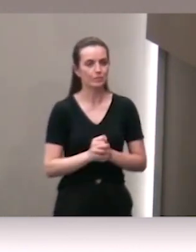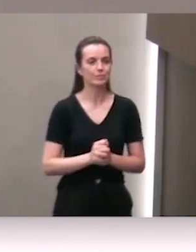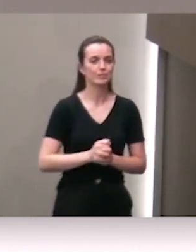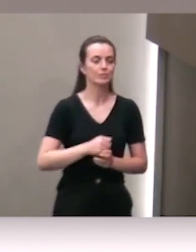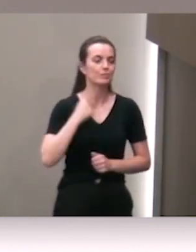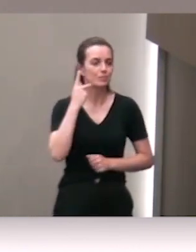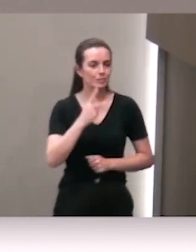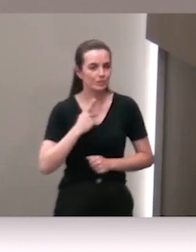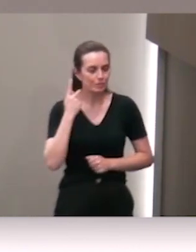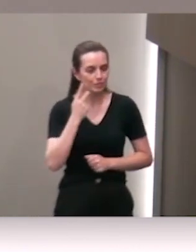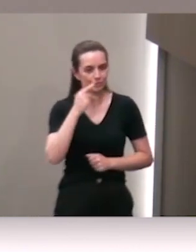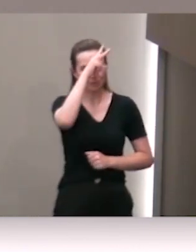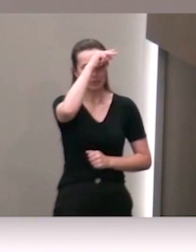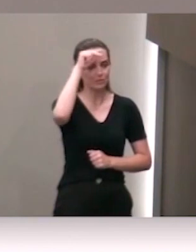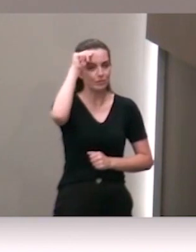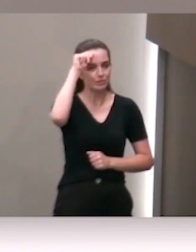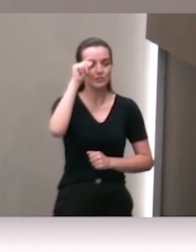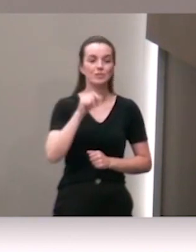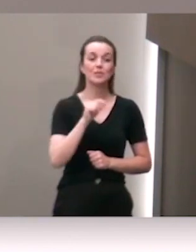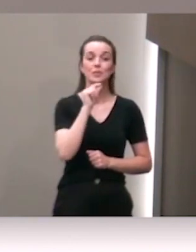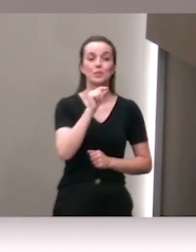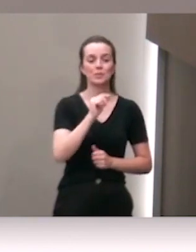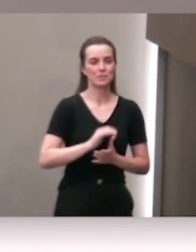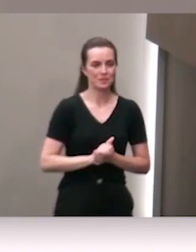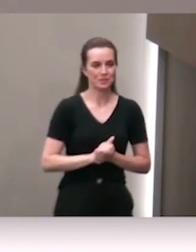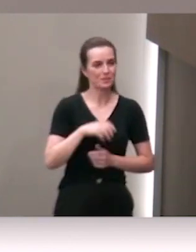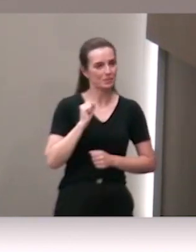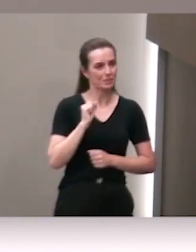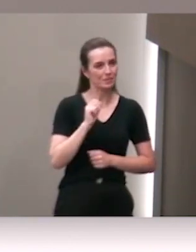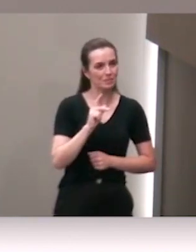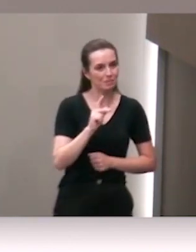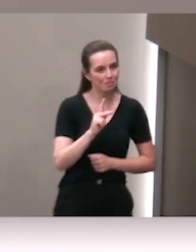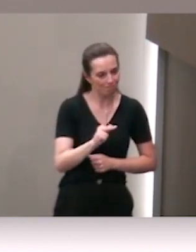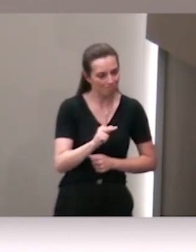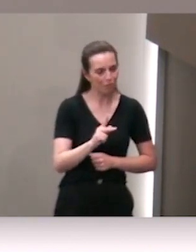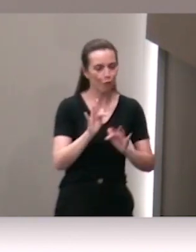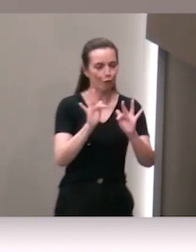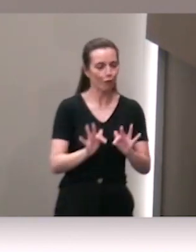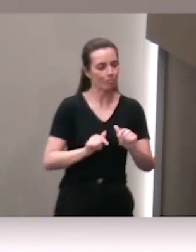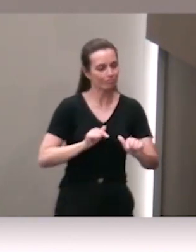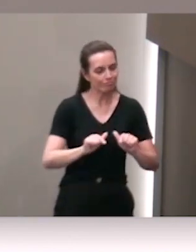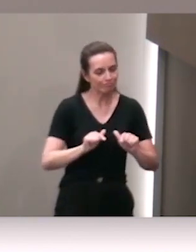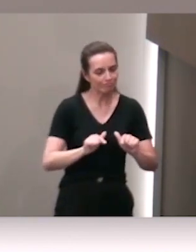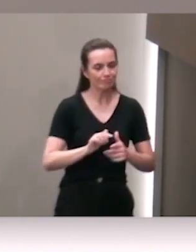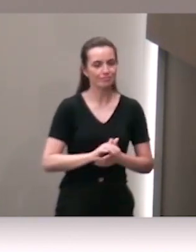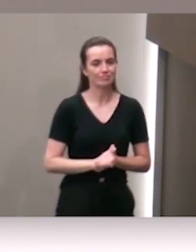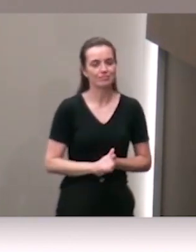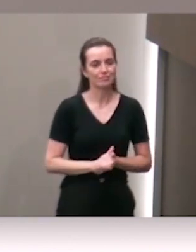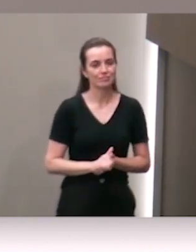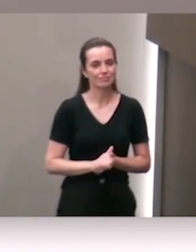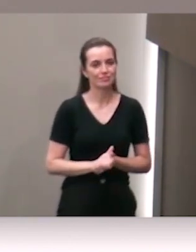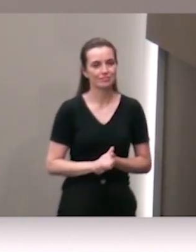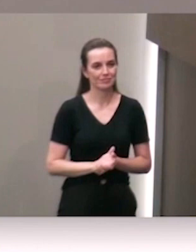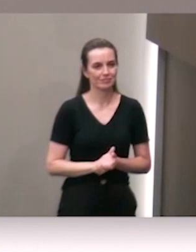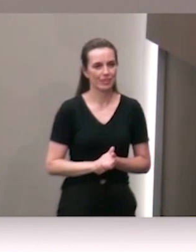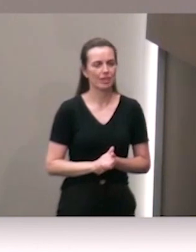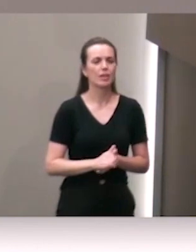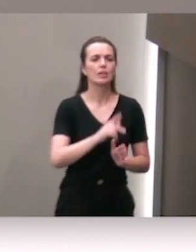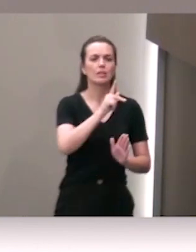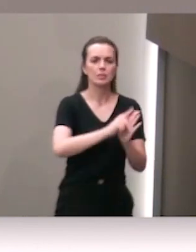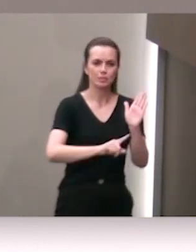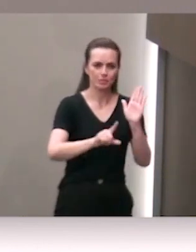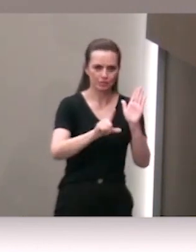Municipal que se aposentaram no cumprimento de suas obrigações junto à municipalidade. Esse projeto